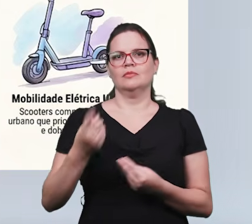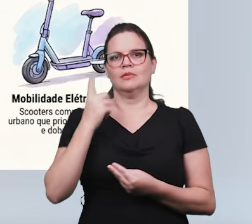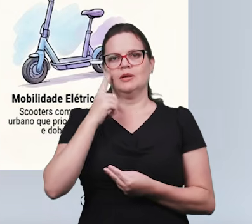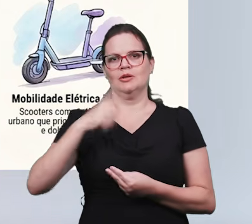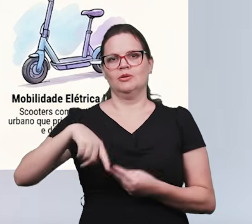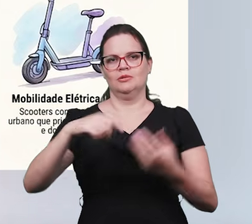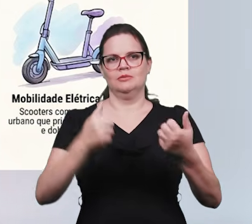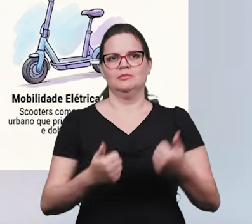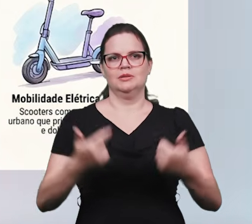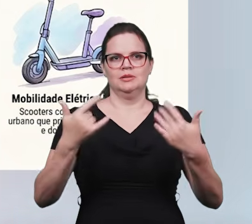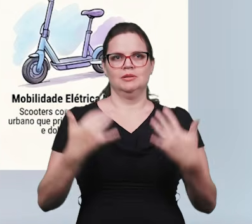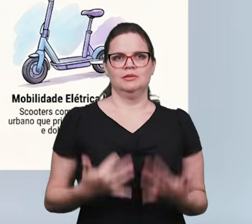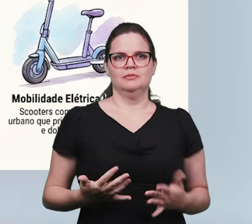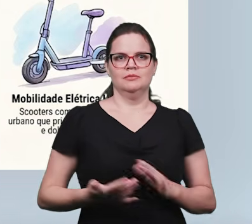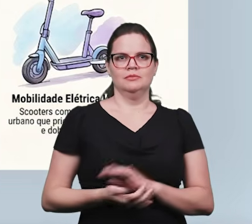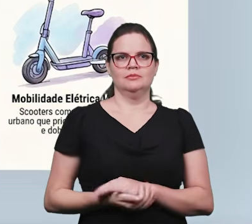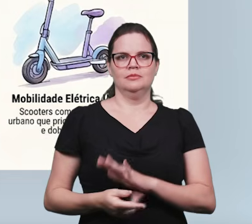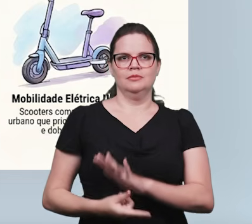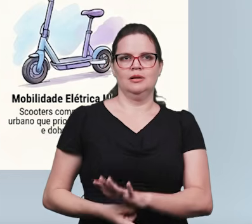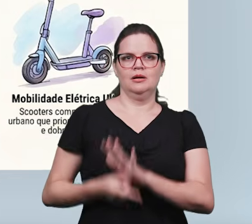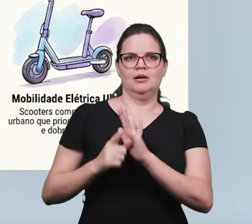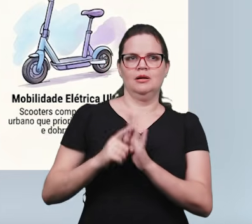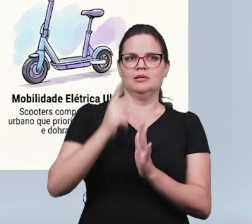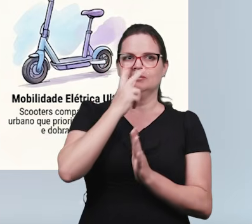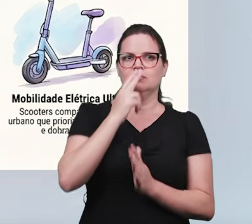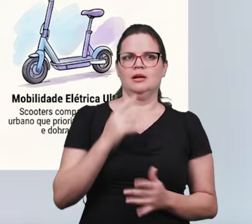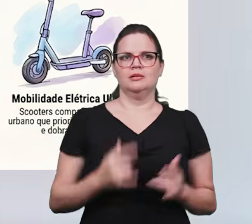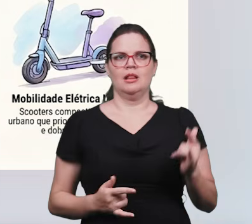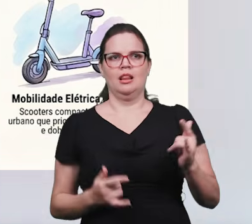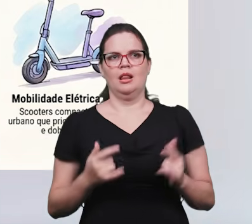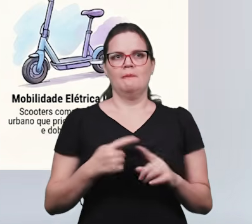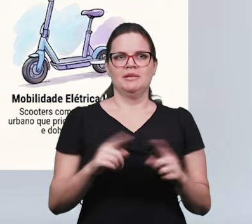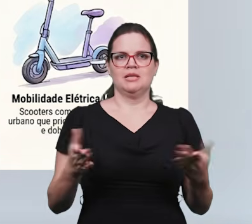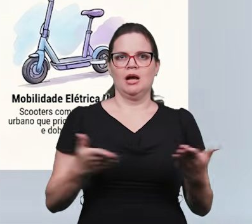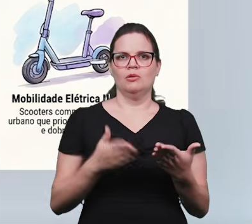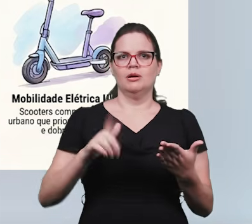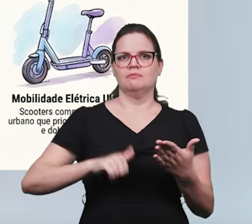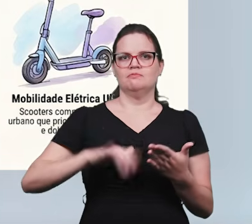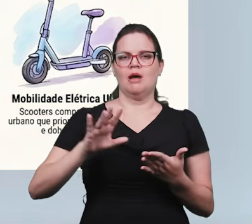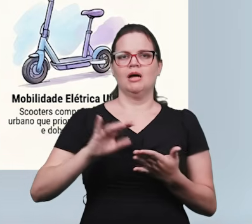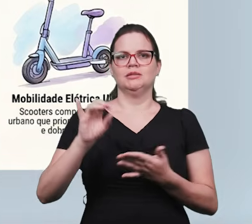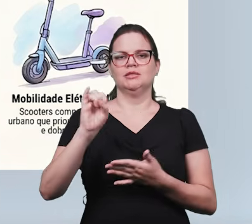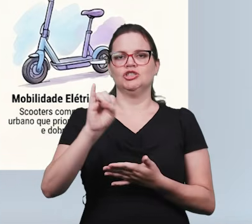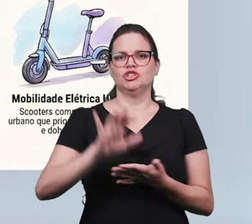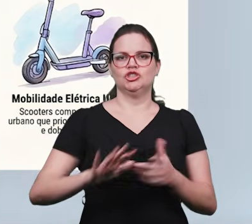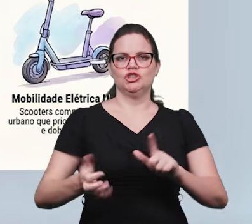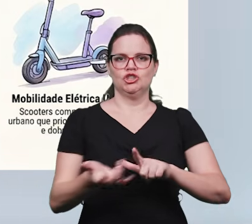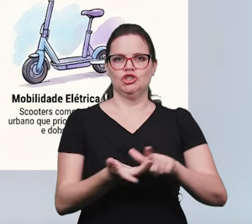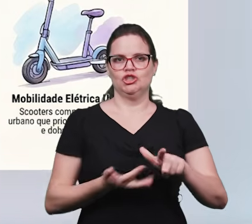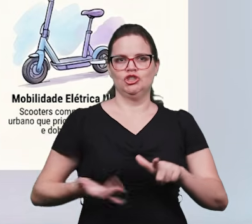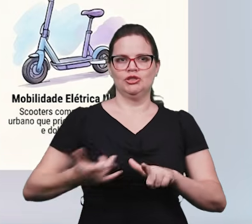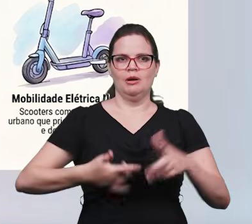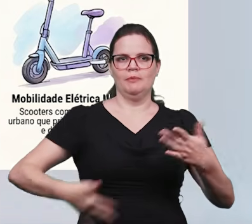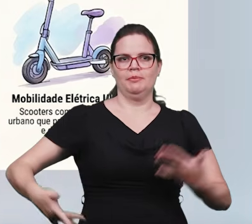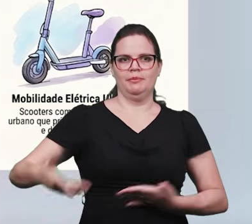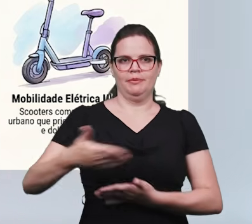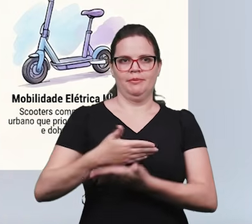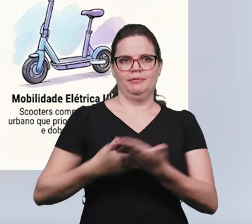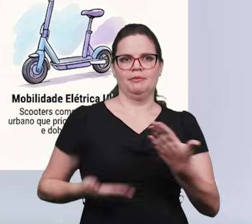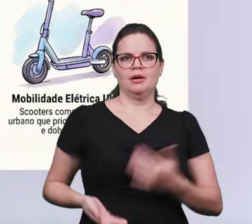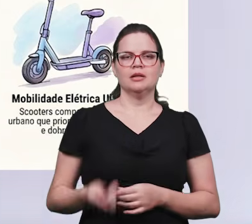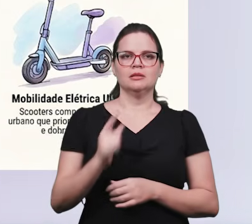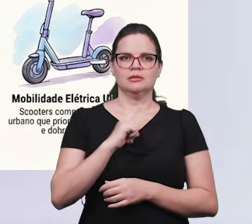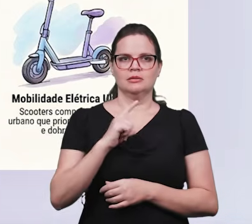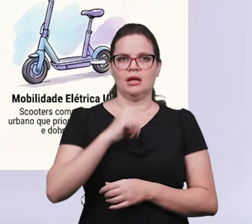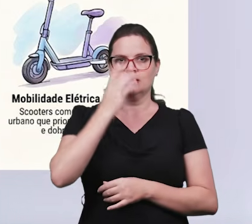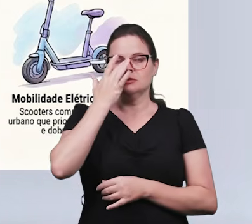gente está falando. Aquilo que antes era mecânico, agora passa a ser mais digital. E a gente entra na parte onde há uma interação entre